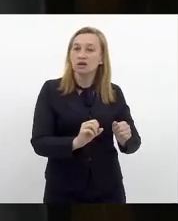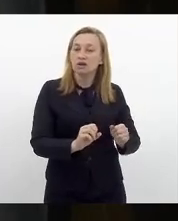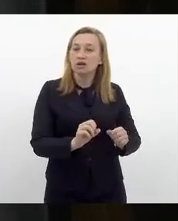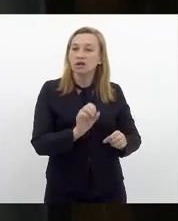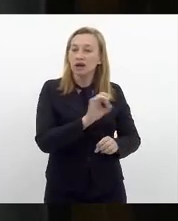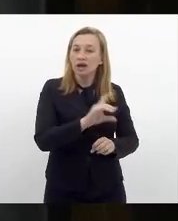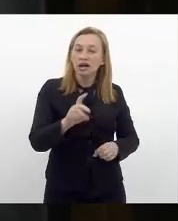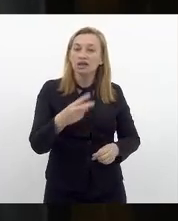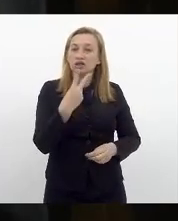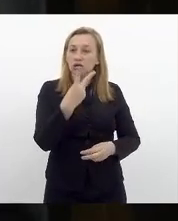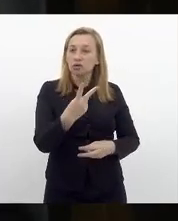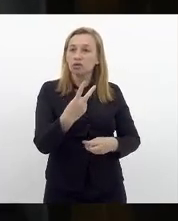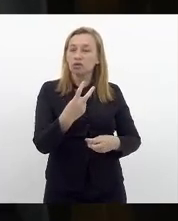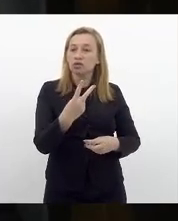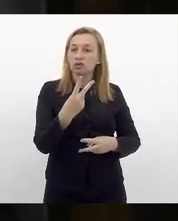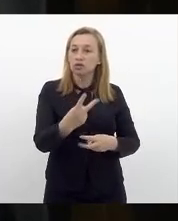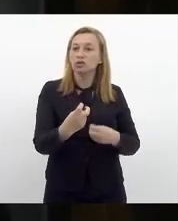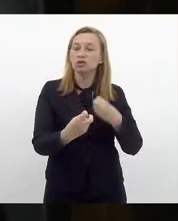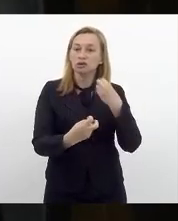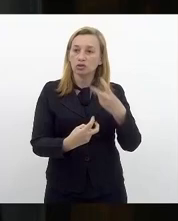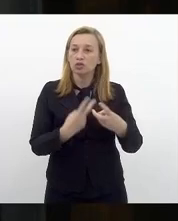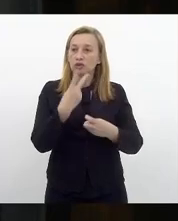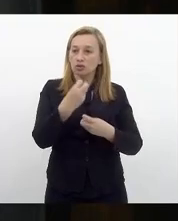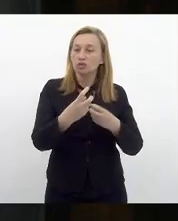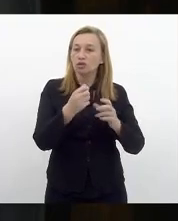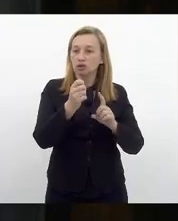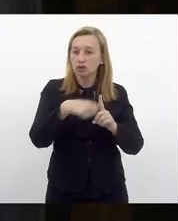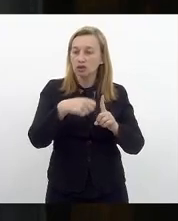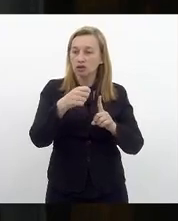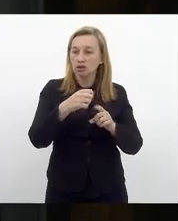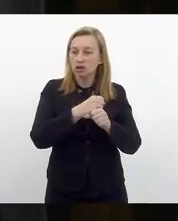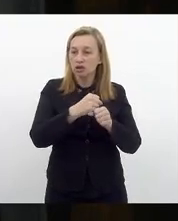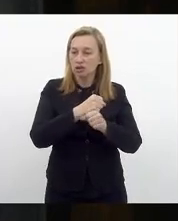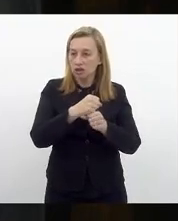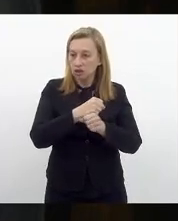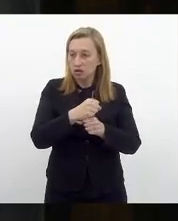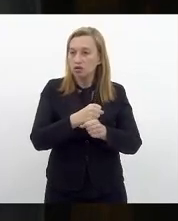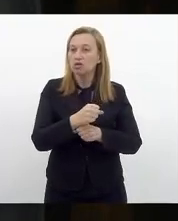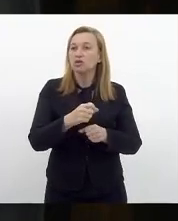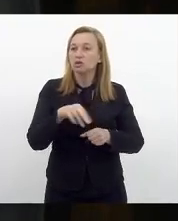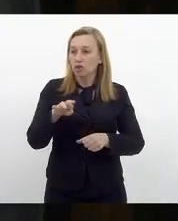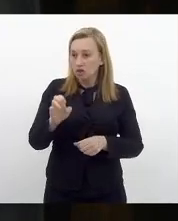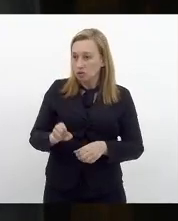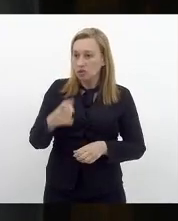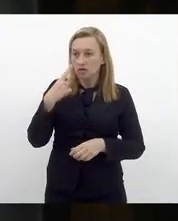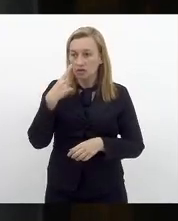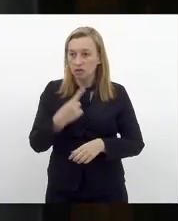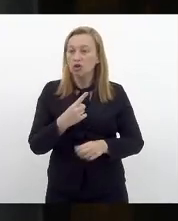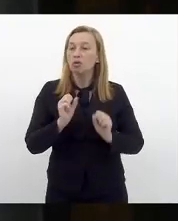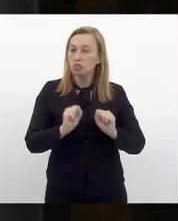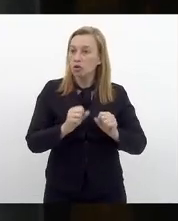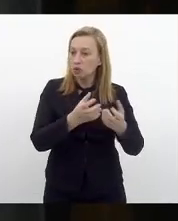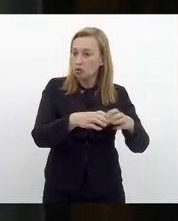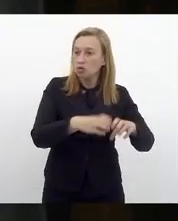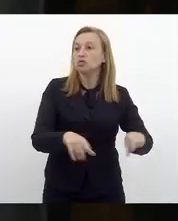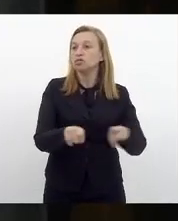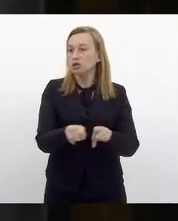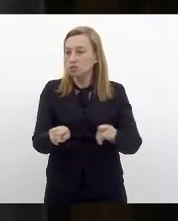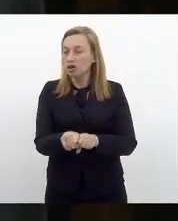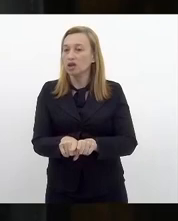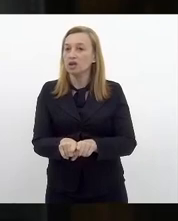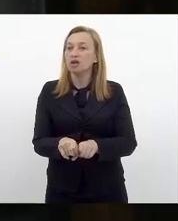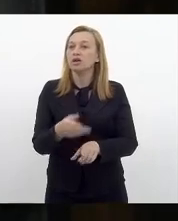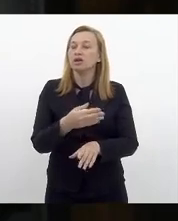a cada dois anos o regime ele é revisto então pode-se colocar concursos públicos também